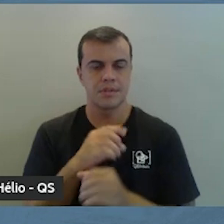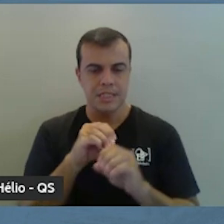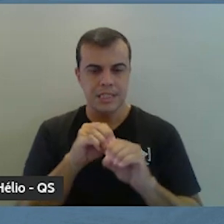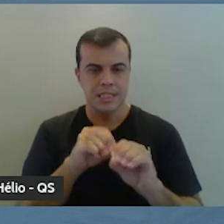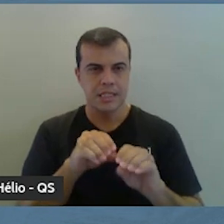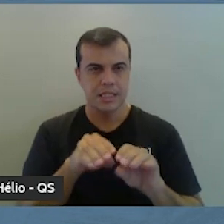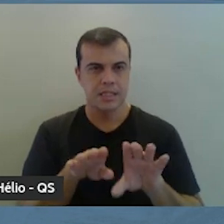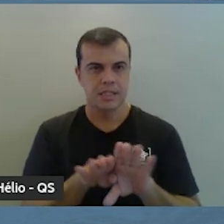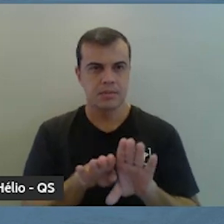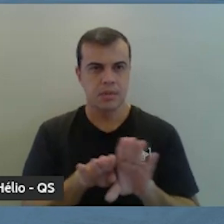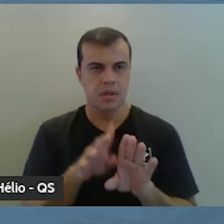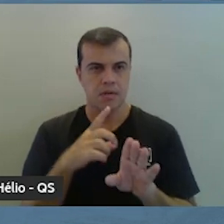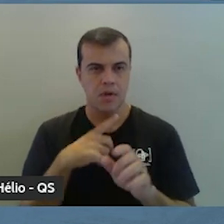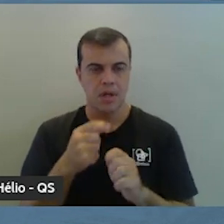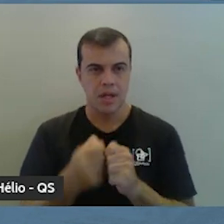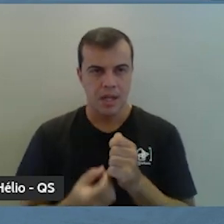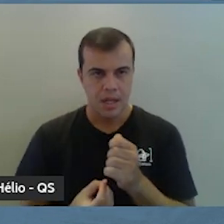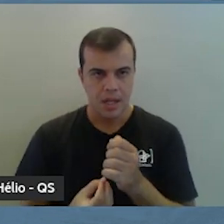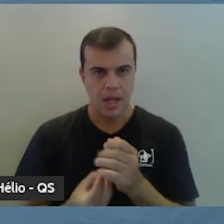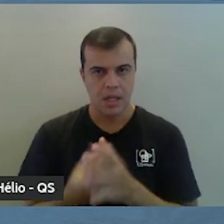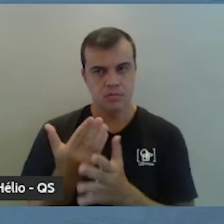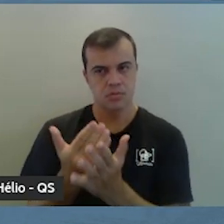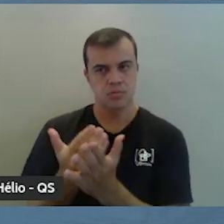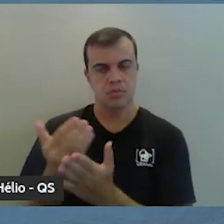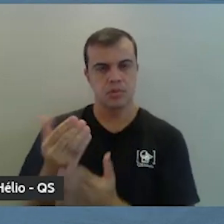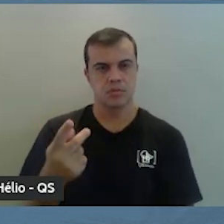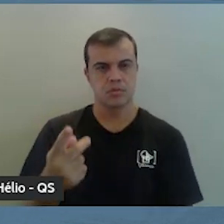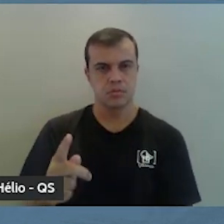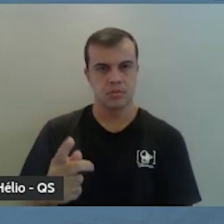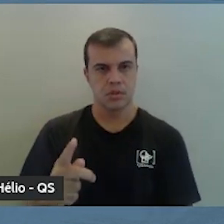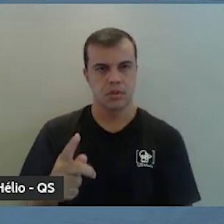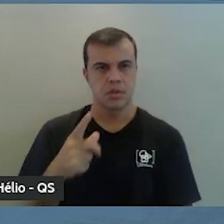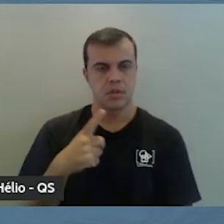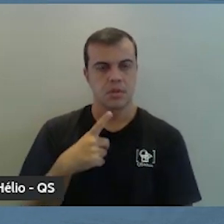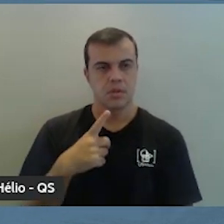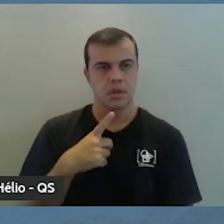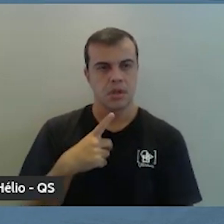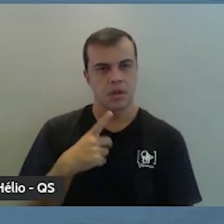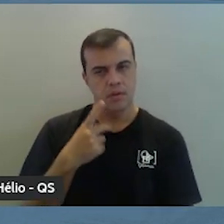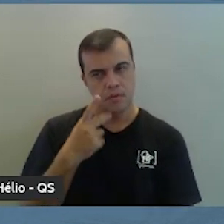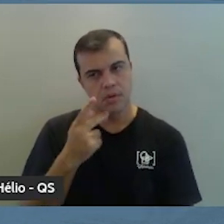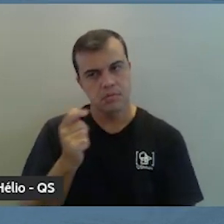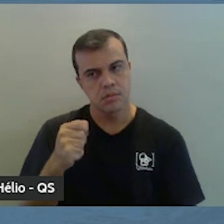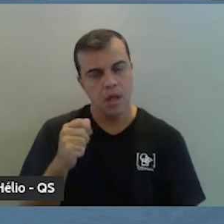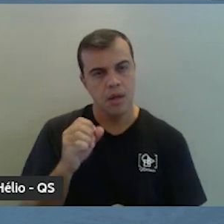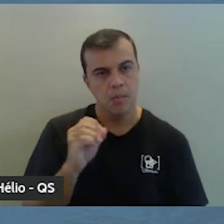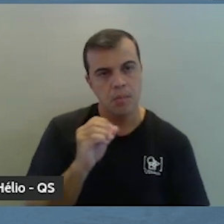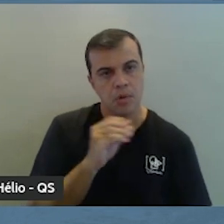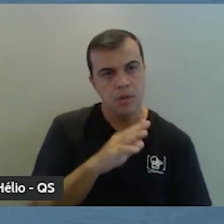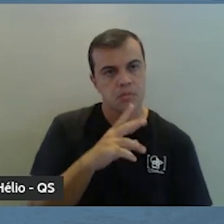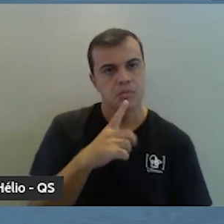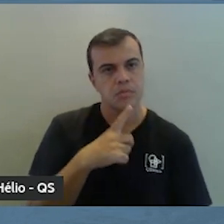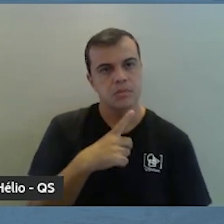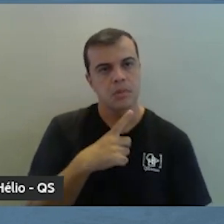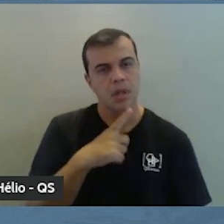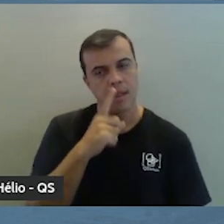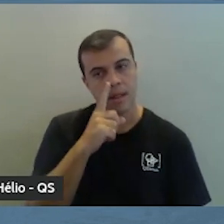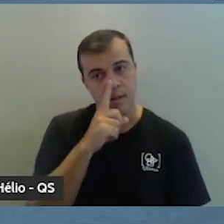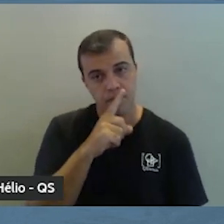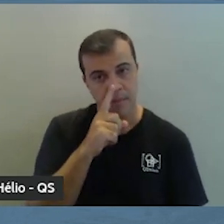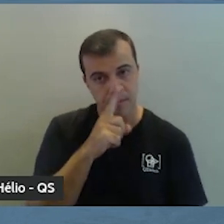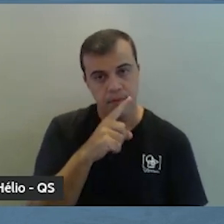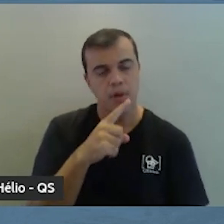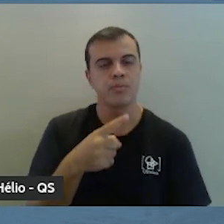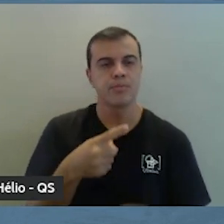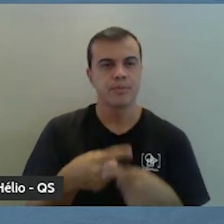ensinada, teve uma construção estética a partir dessa academia. Então, o modernismo, querendo ou não, ele ainda é feito